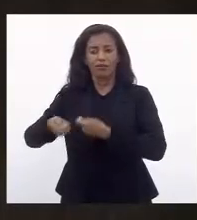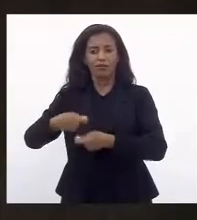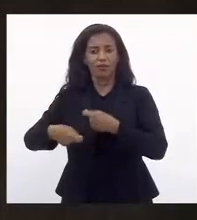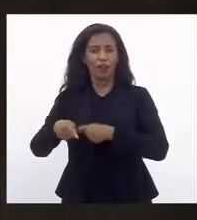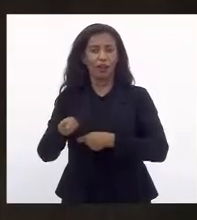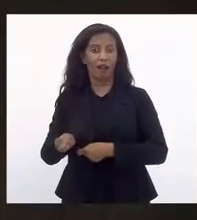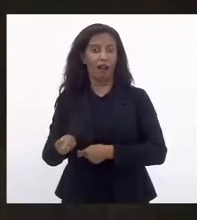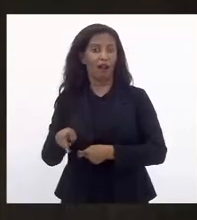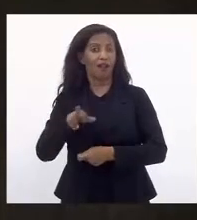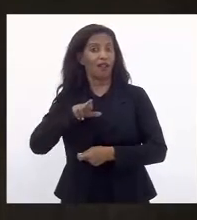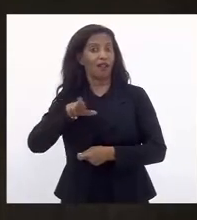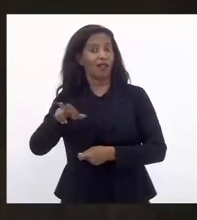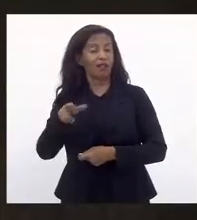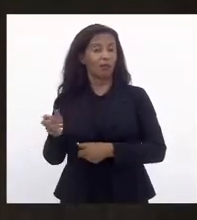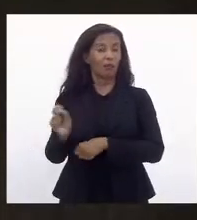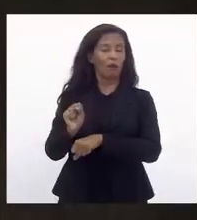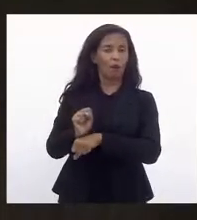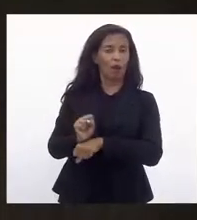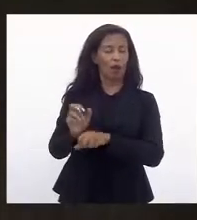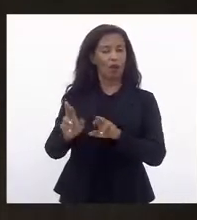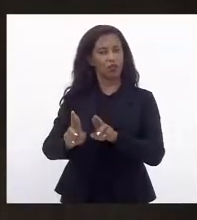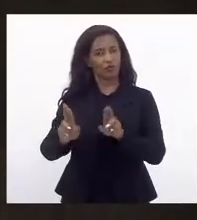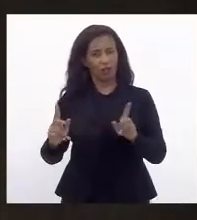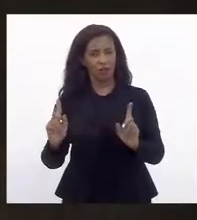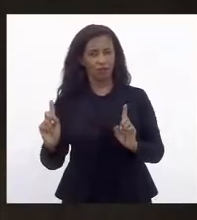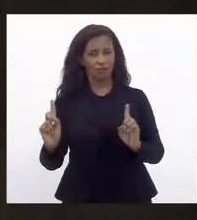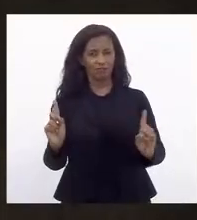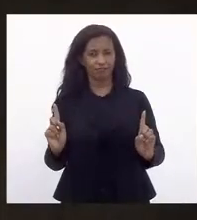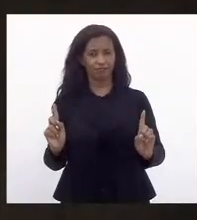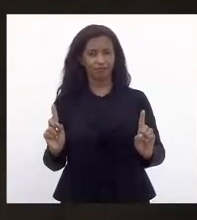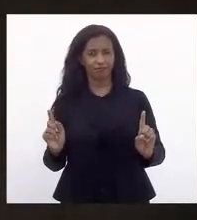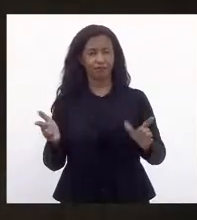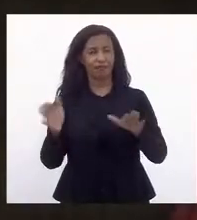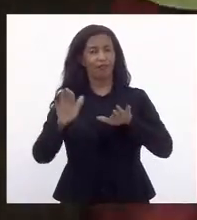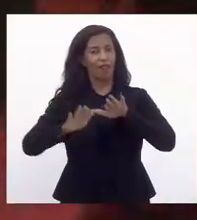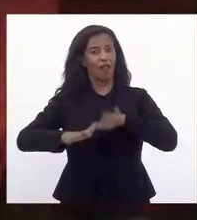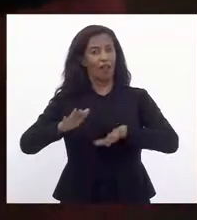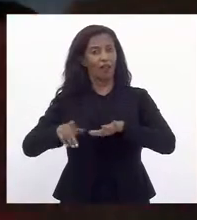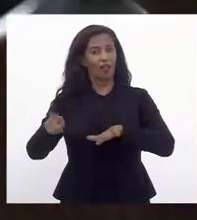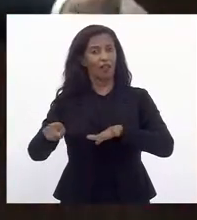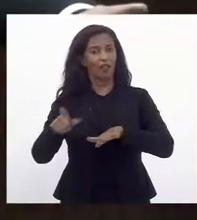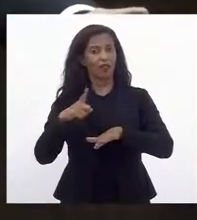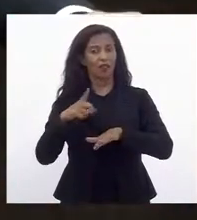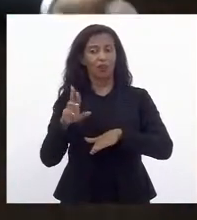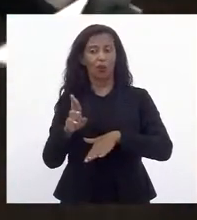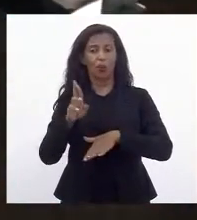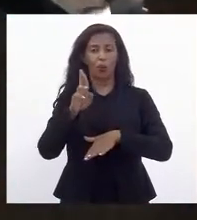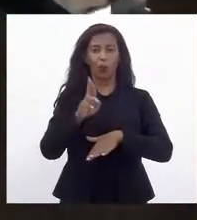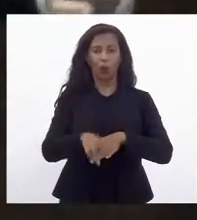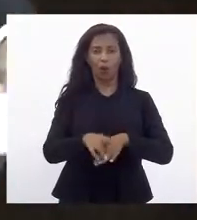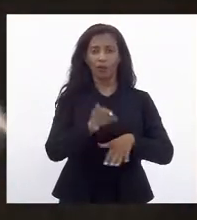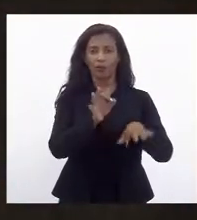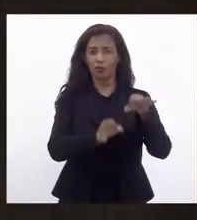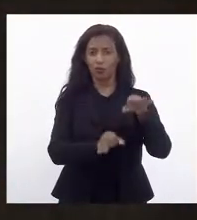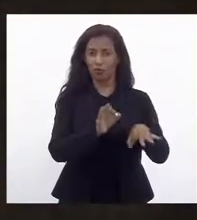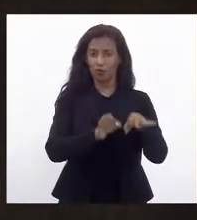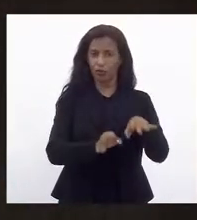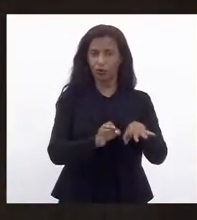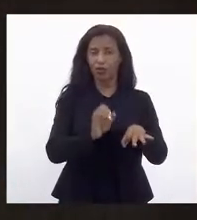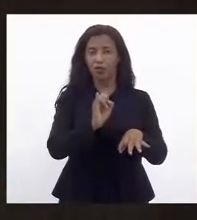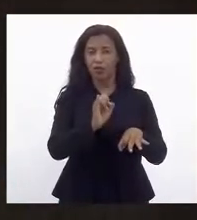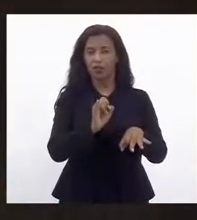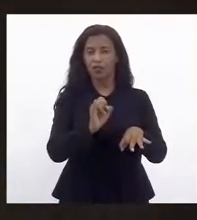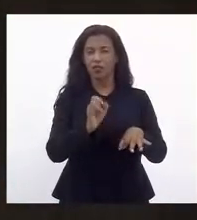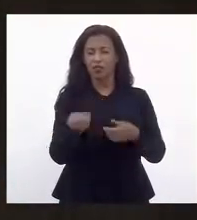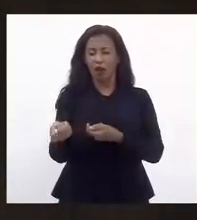não cessa. São diferentes. Ainda que saia uma sentença absolutória judicial, se houver uma